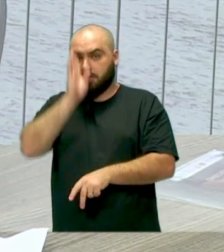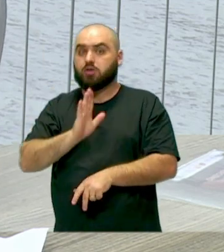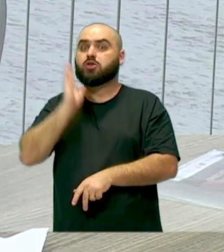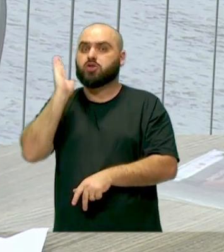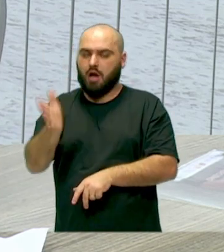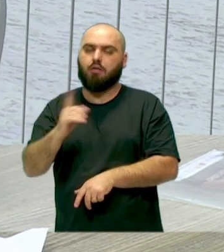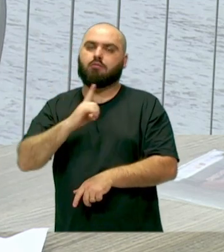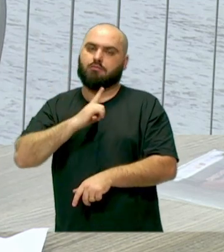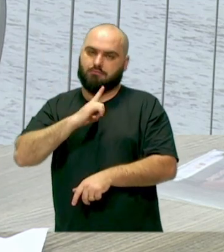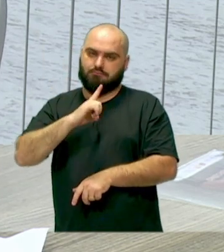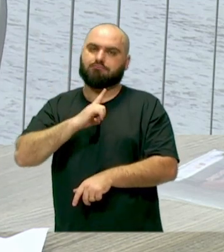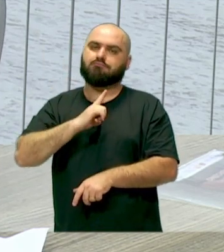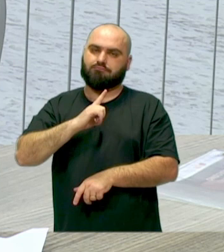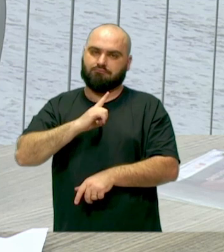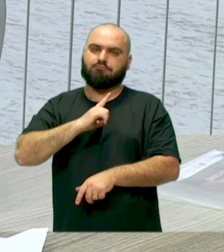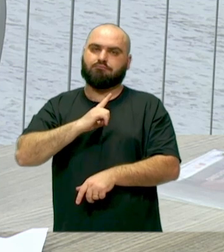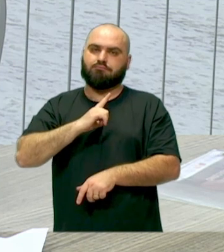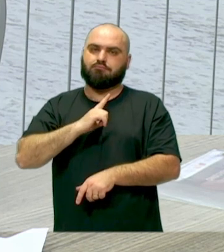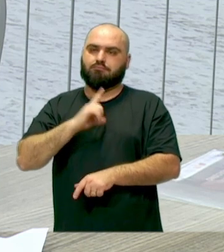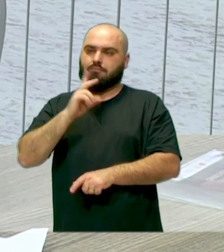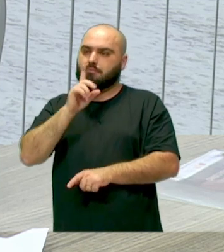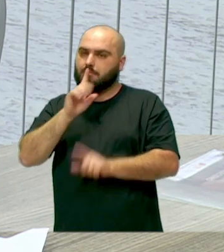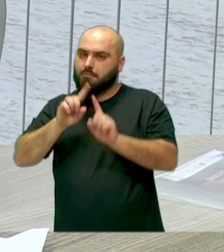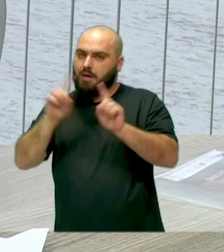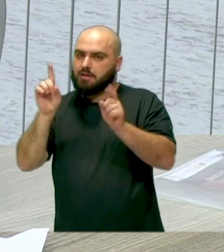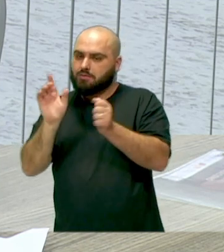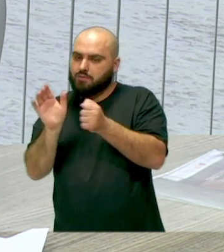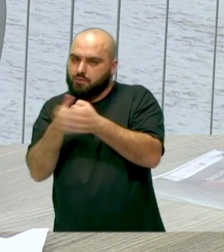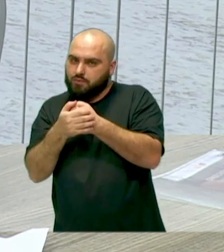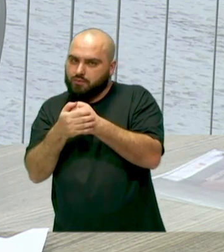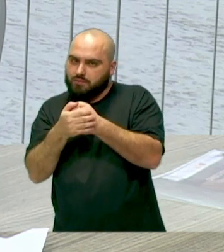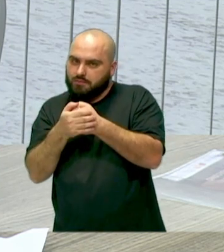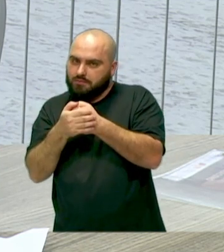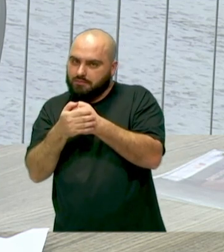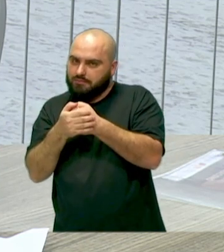existiam. Eles estavam camuflados.